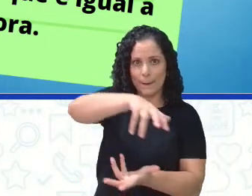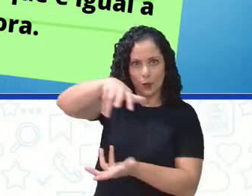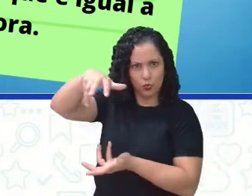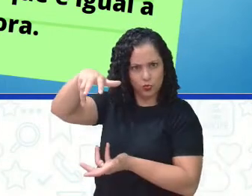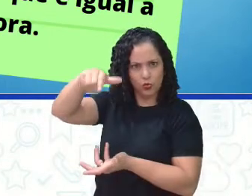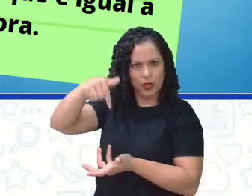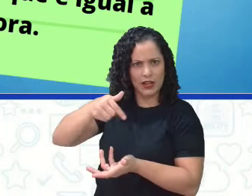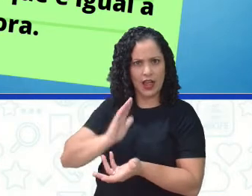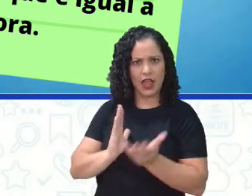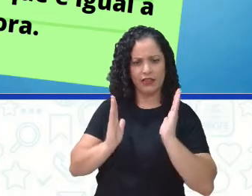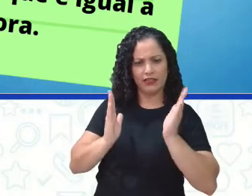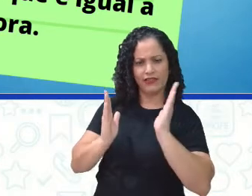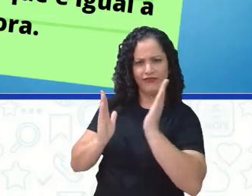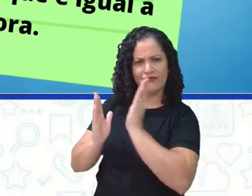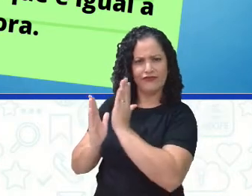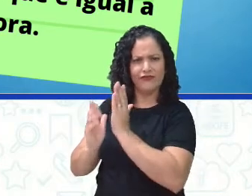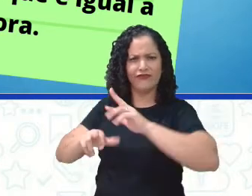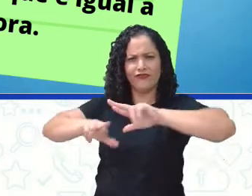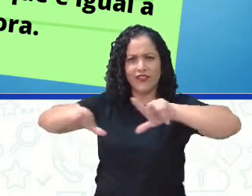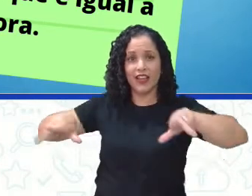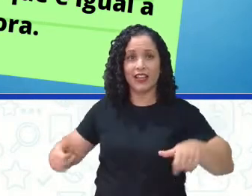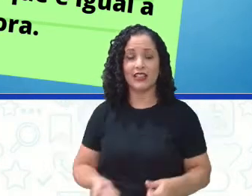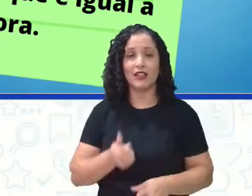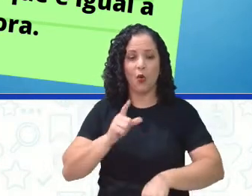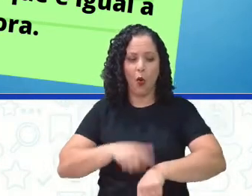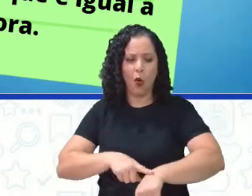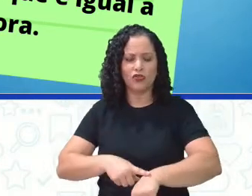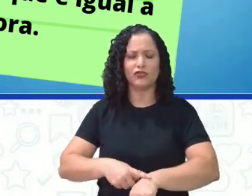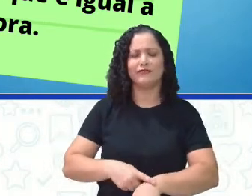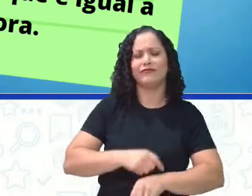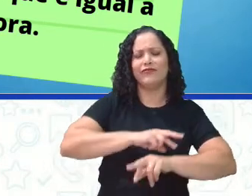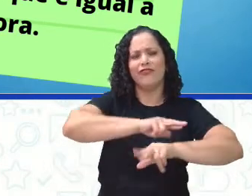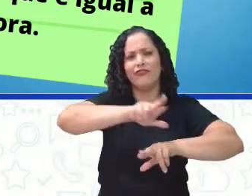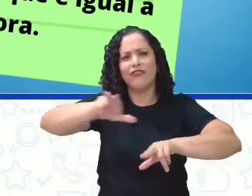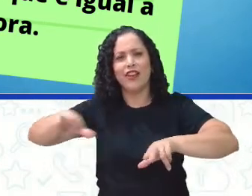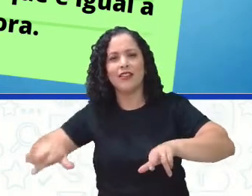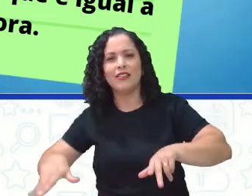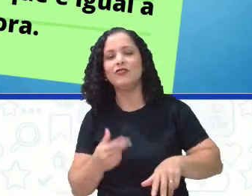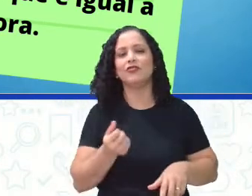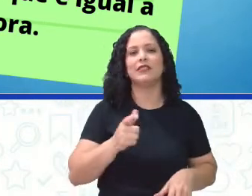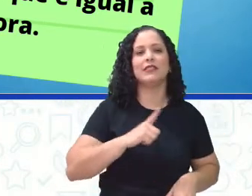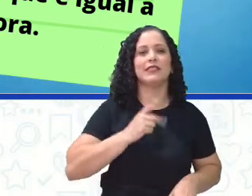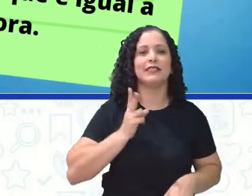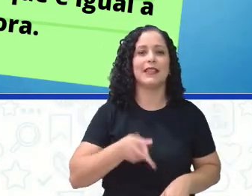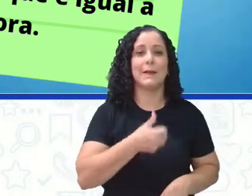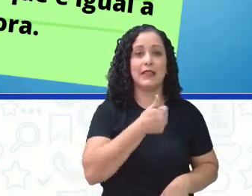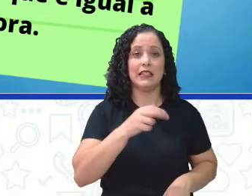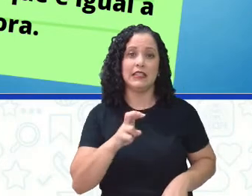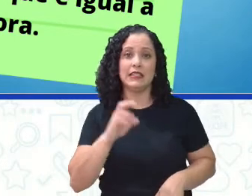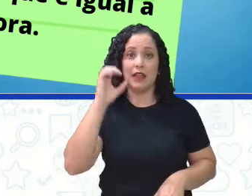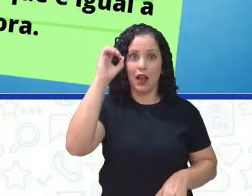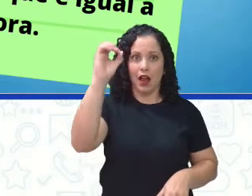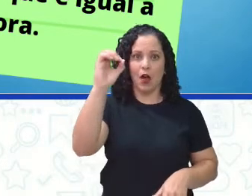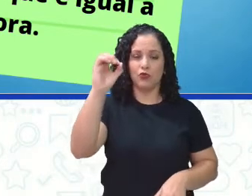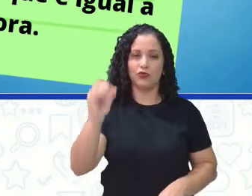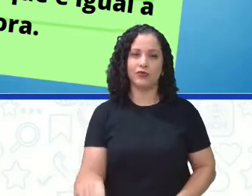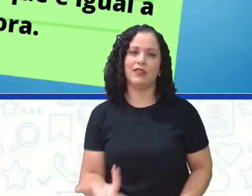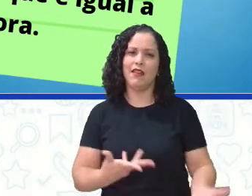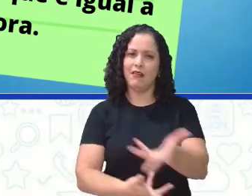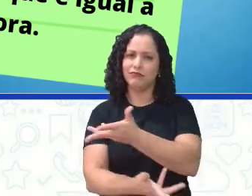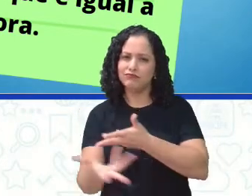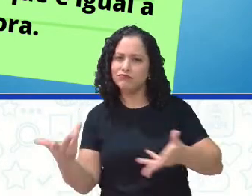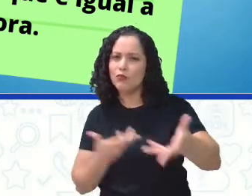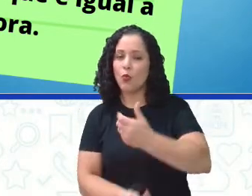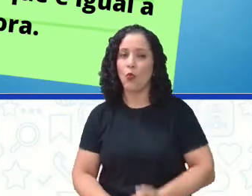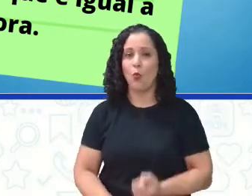24 fusos horários e cada um deles corresponde a um intervalo de 15 graus, que é igual a 1 hora. E aí eu vou